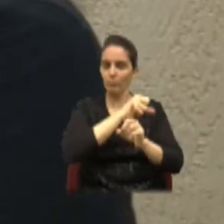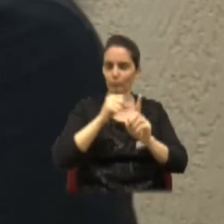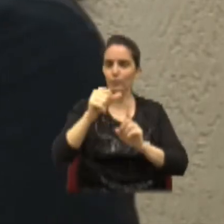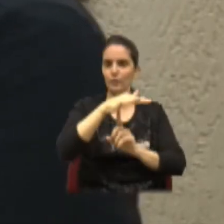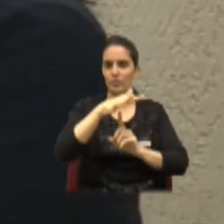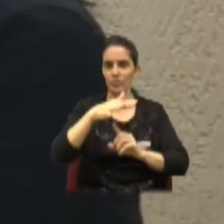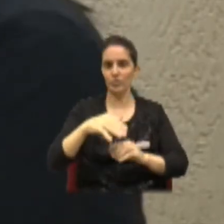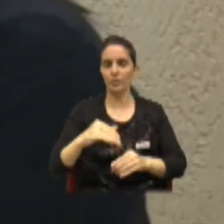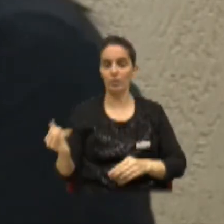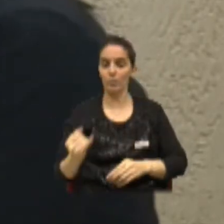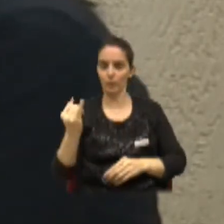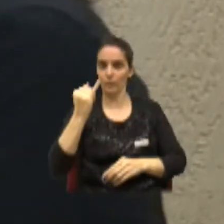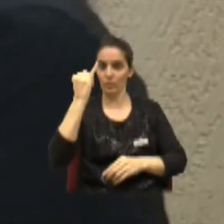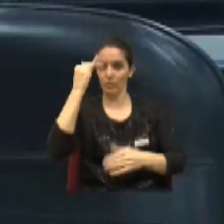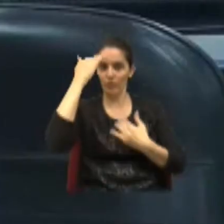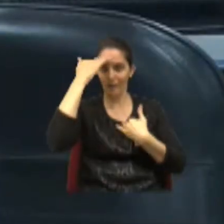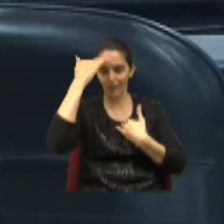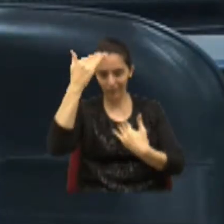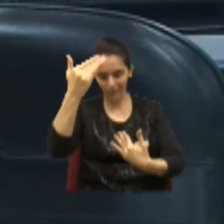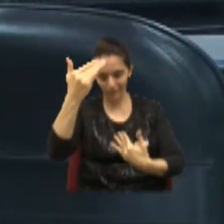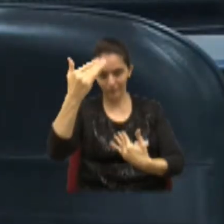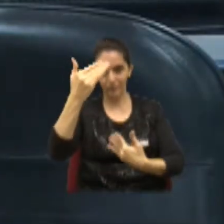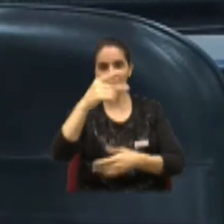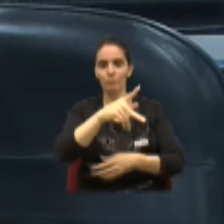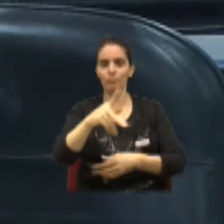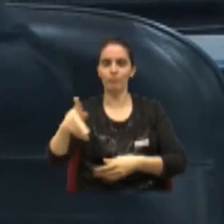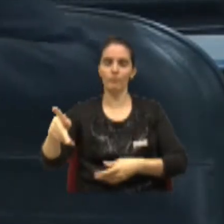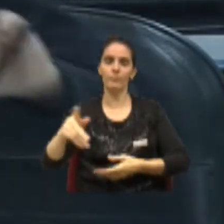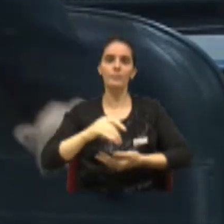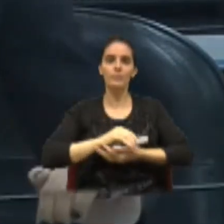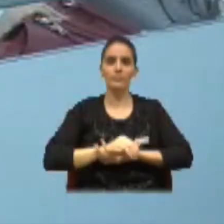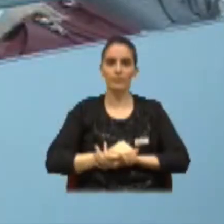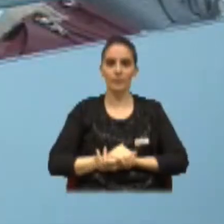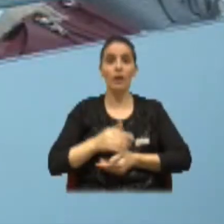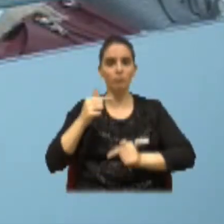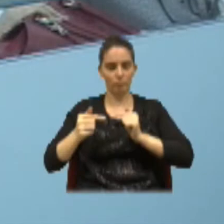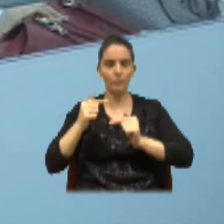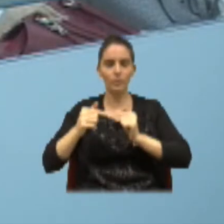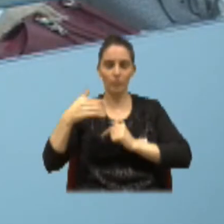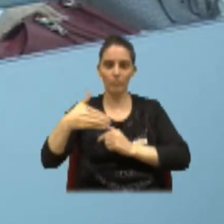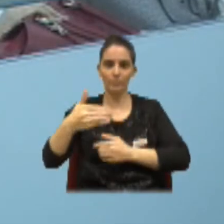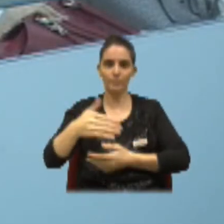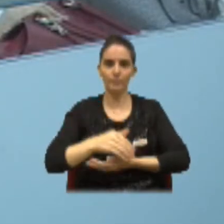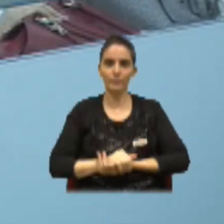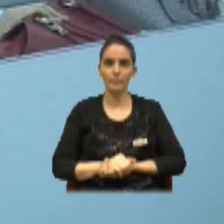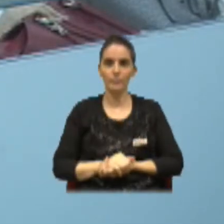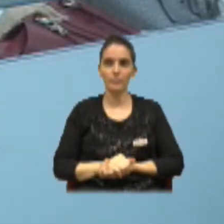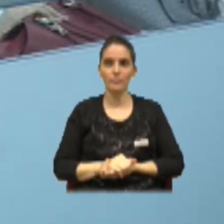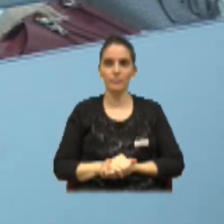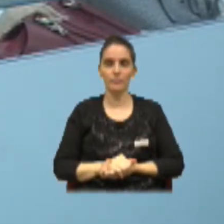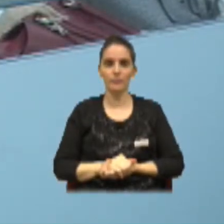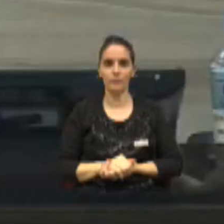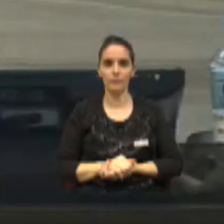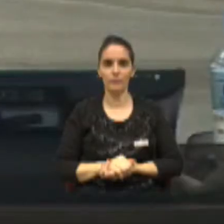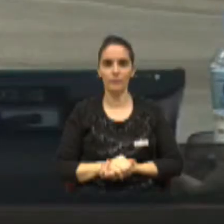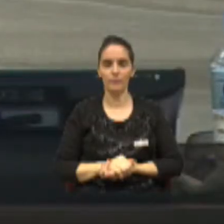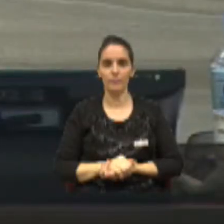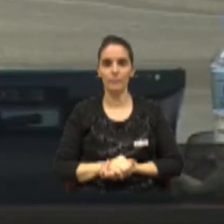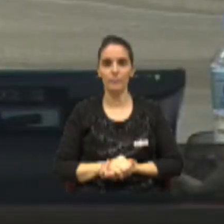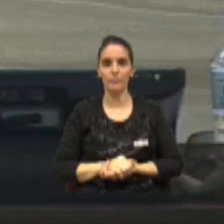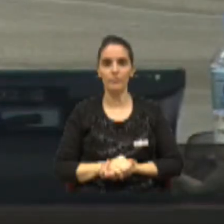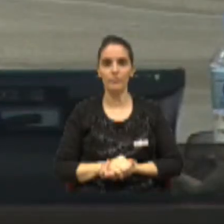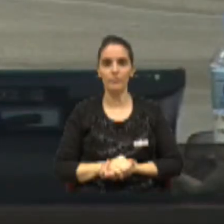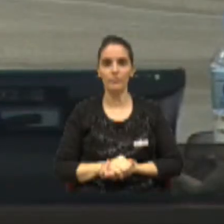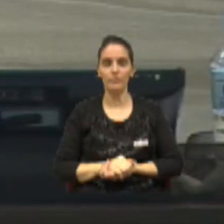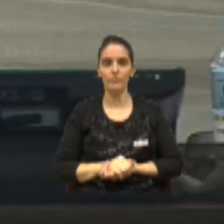sociedade. Mais uma vez agradeço, muito obrigada, presidente. Continue a discussão. Gostaria. Desejo discutir também, senhor presidente.